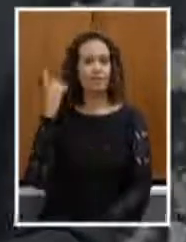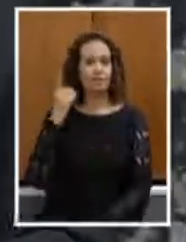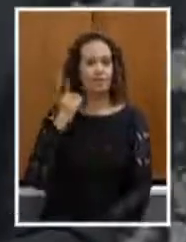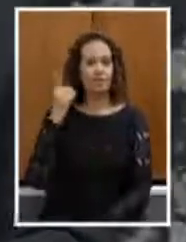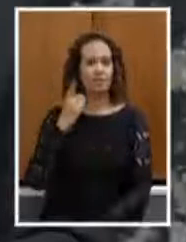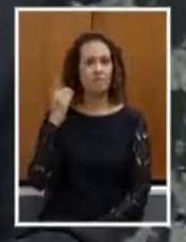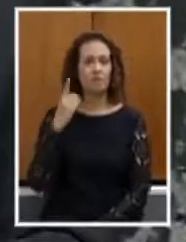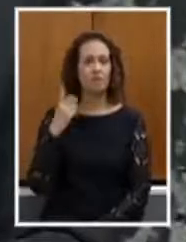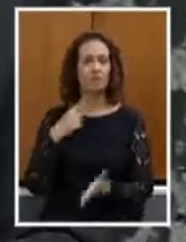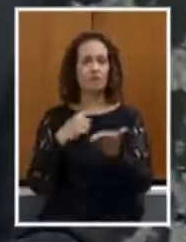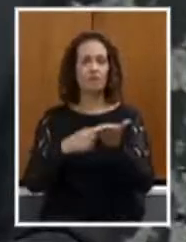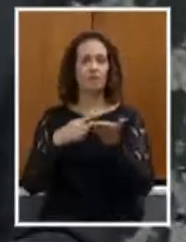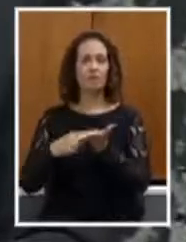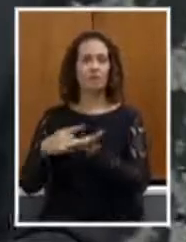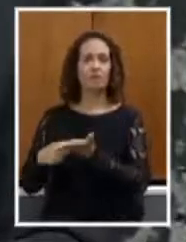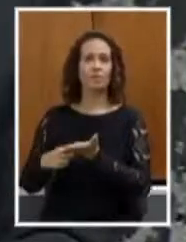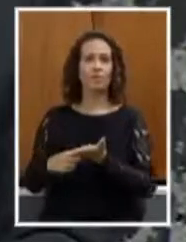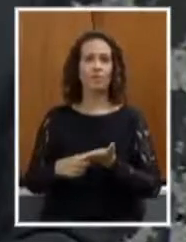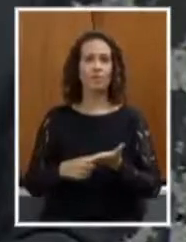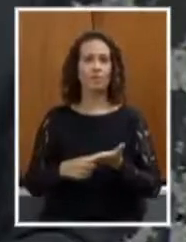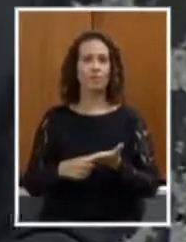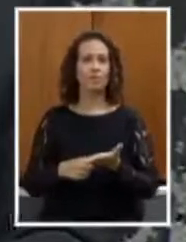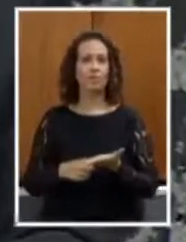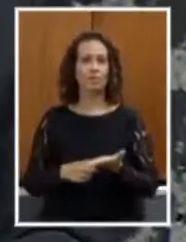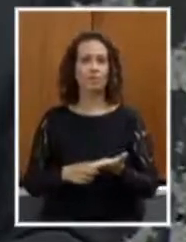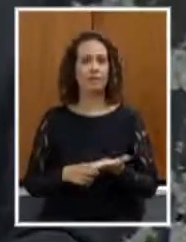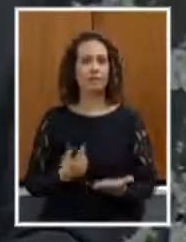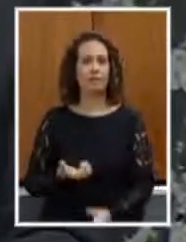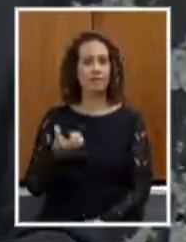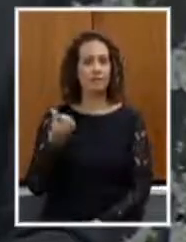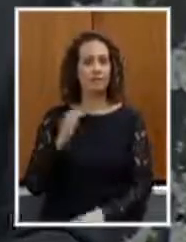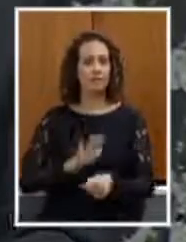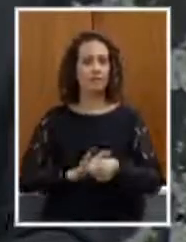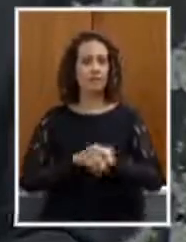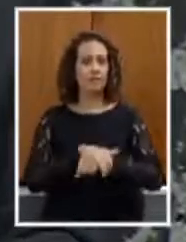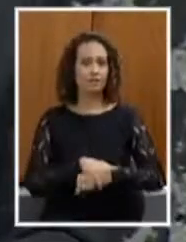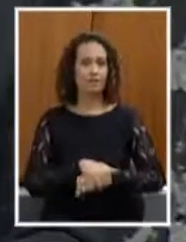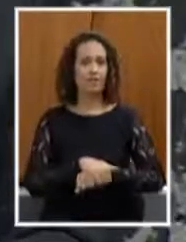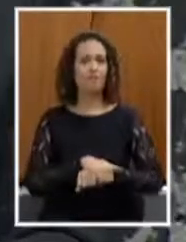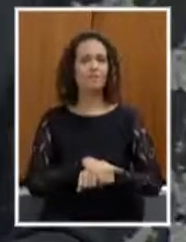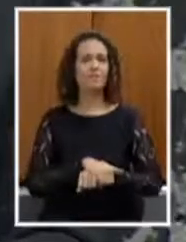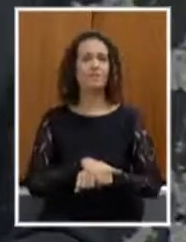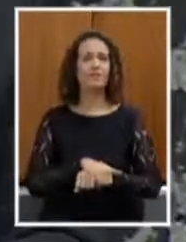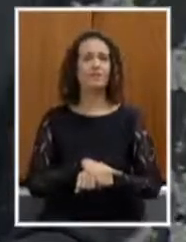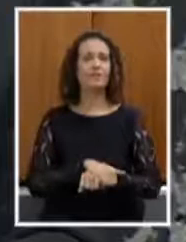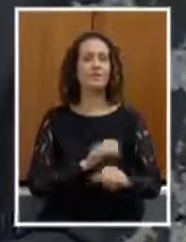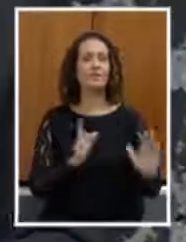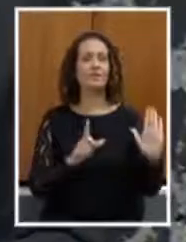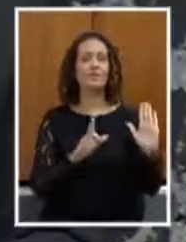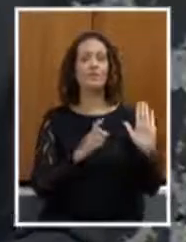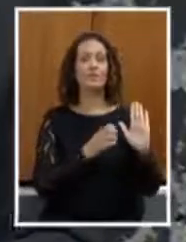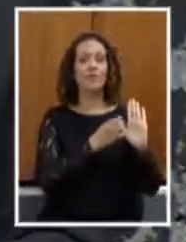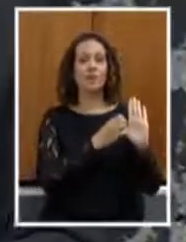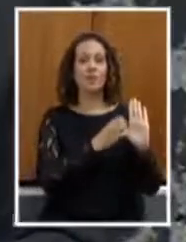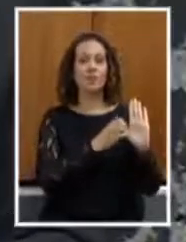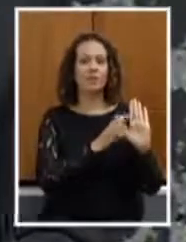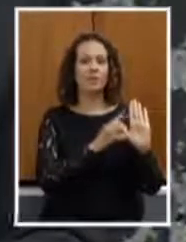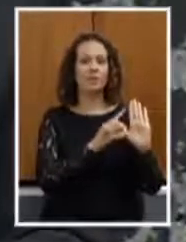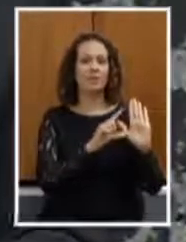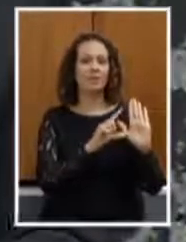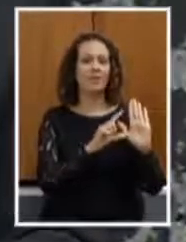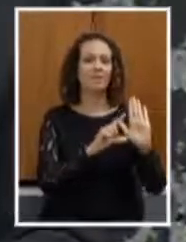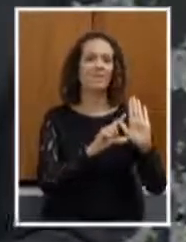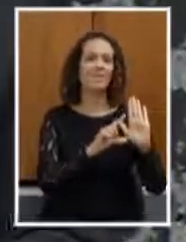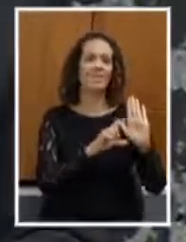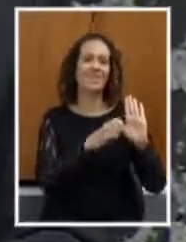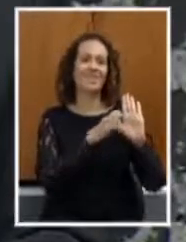para a extraordinária de logo mais às 18 horas, nos termos do edital de convocação. A presidência esclarece que será necessário